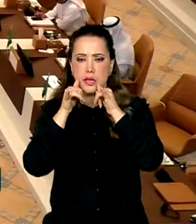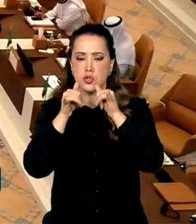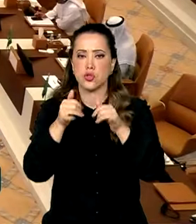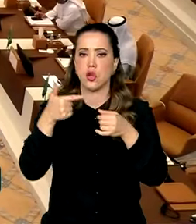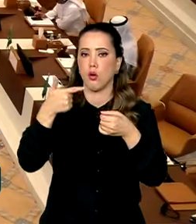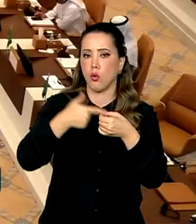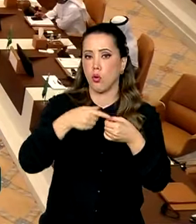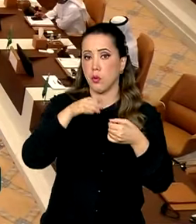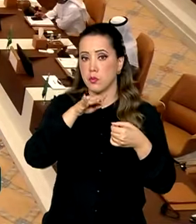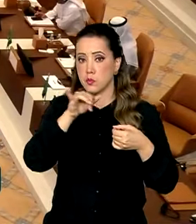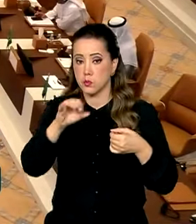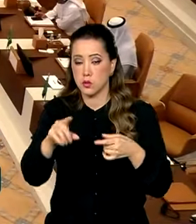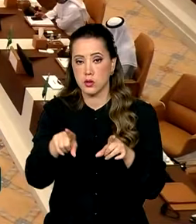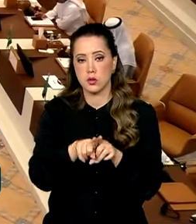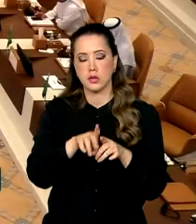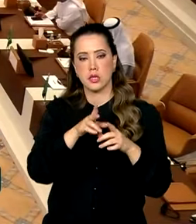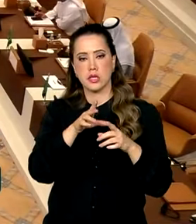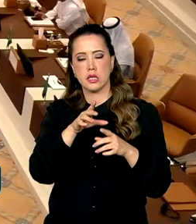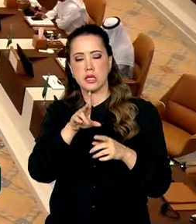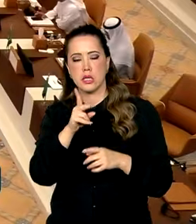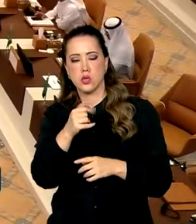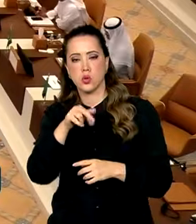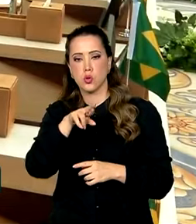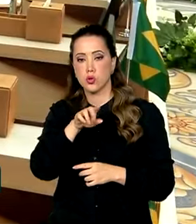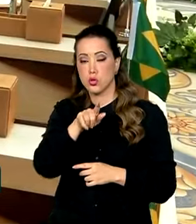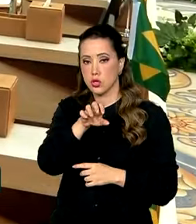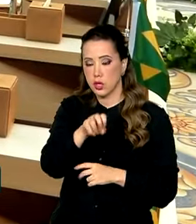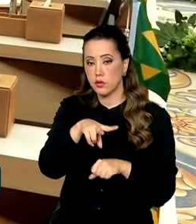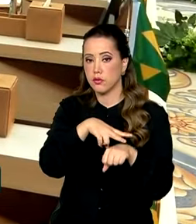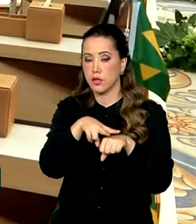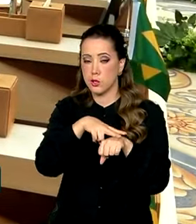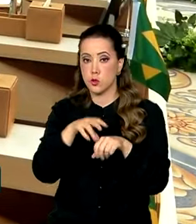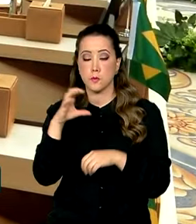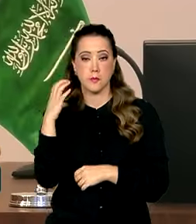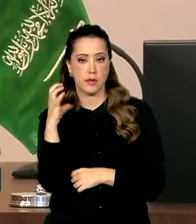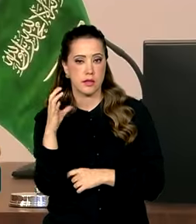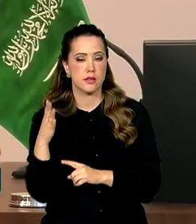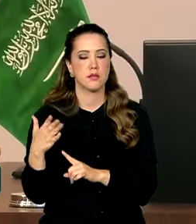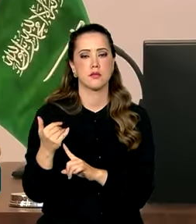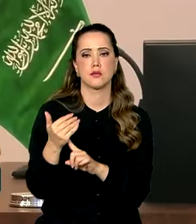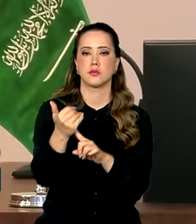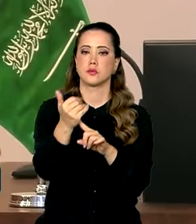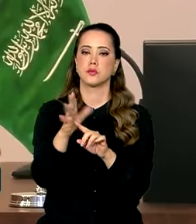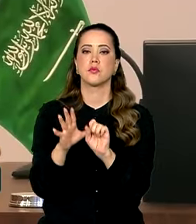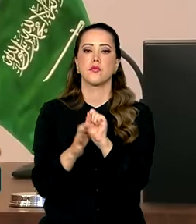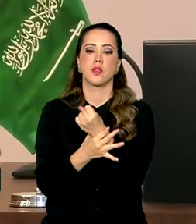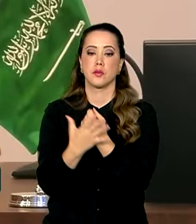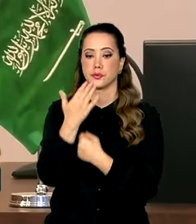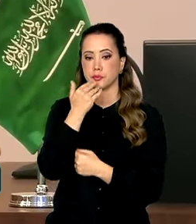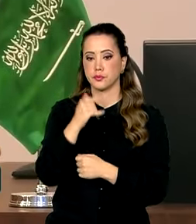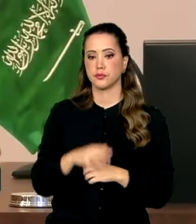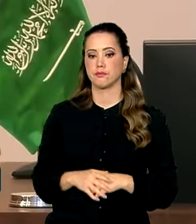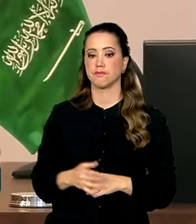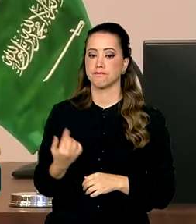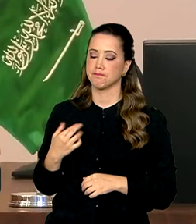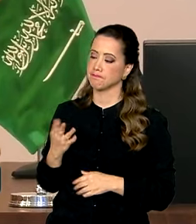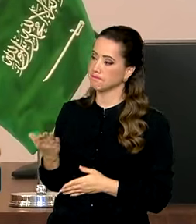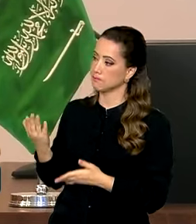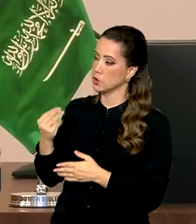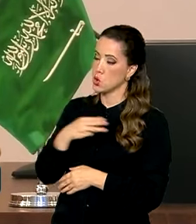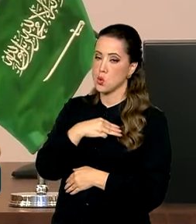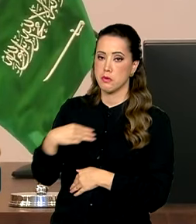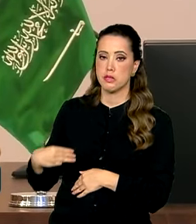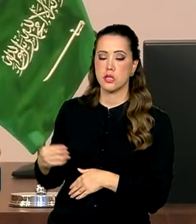biocombustíveis, hidrogênio verde, ciência e tecnologia e segurança alimentar. Anfitrião da mesa redonda, o ministro